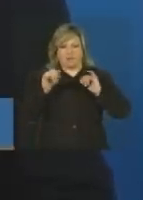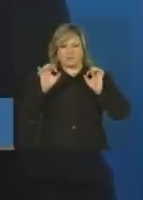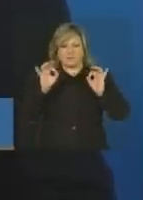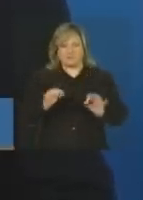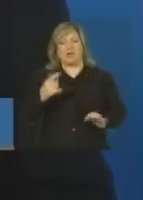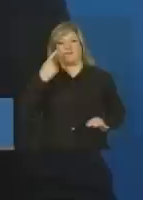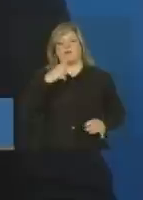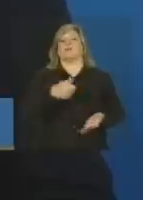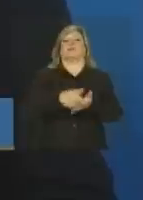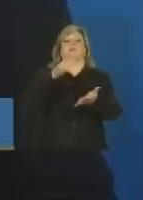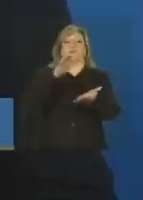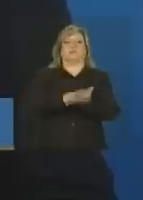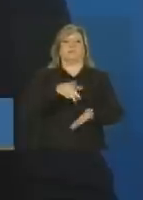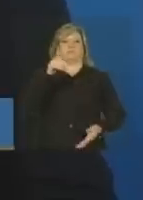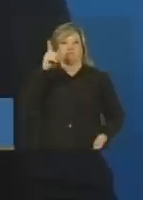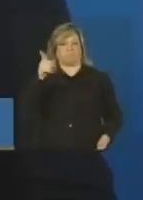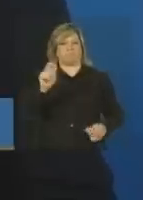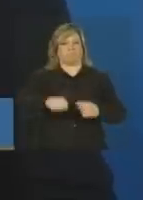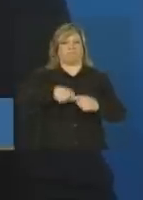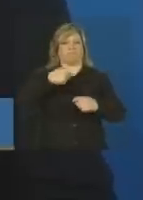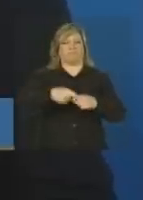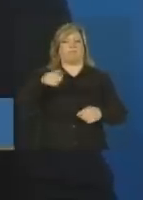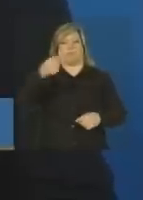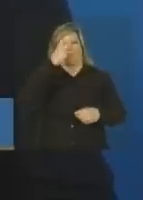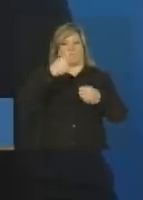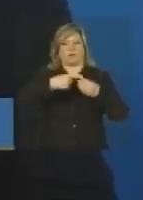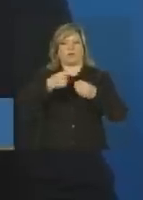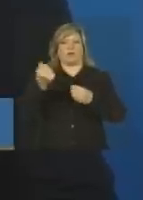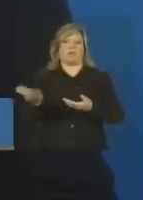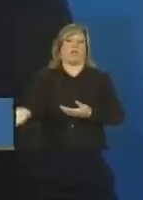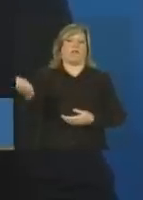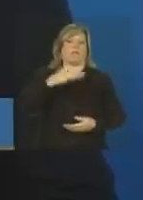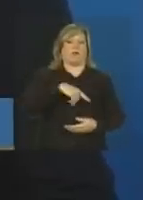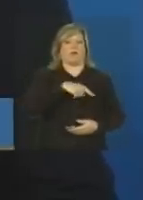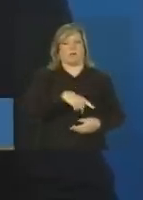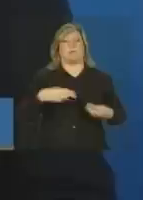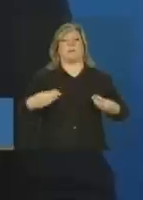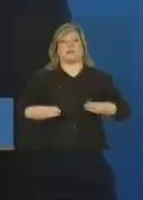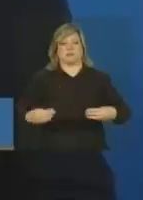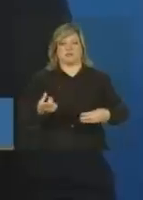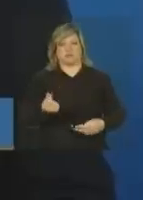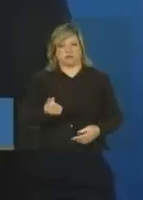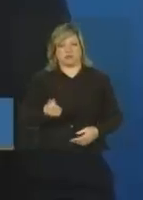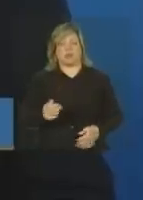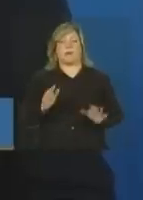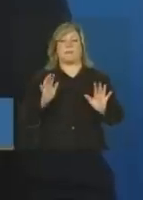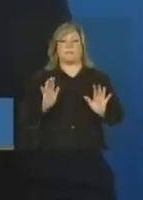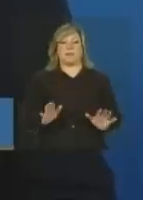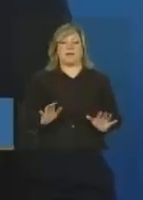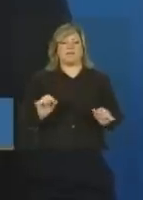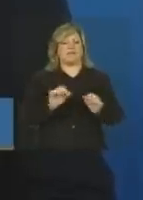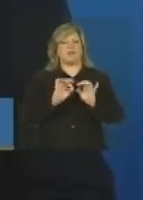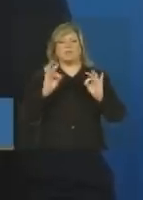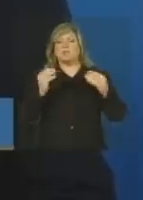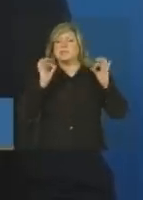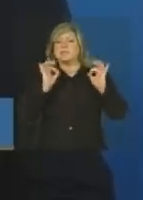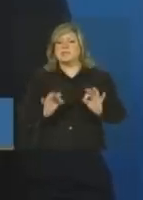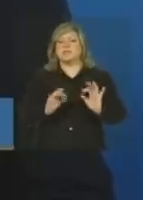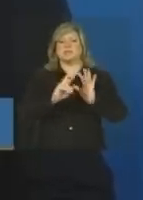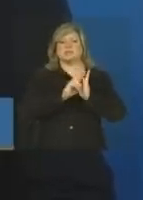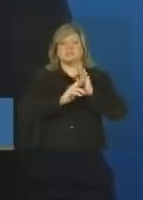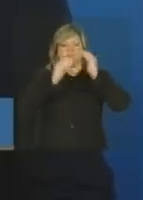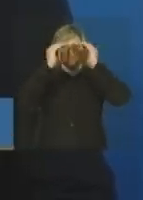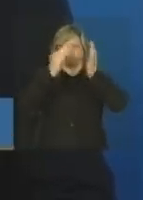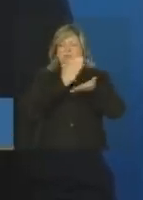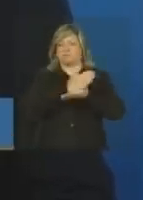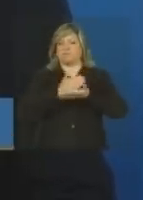vai notificar o município para que o município devolva os recursos para o Ministério. Agora, fazendo tudo certinho, tudo